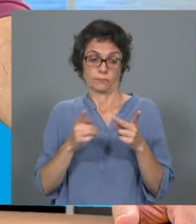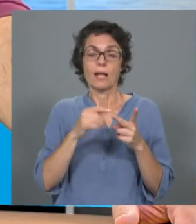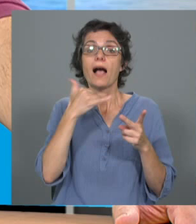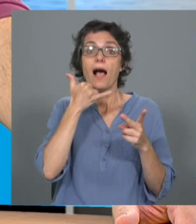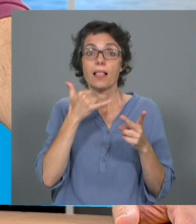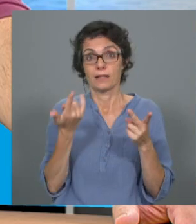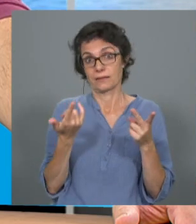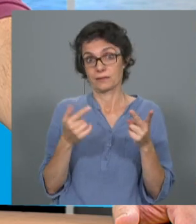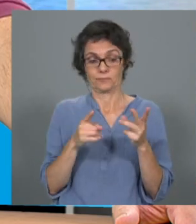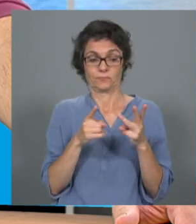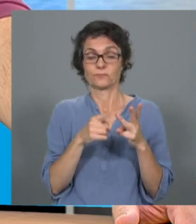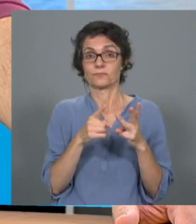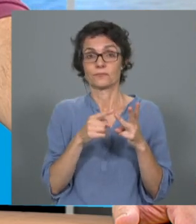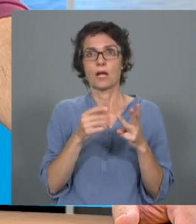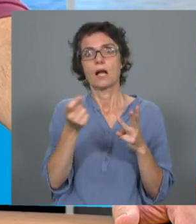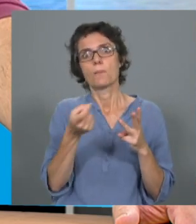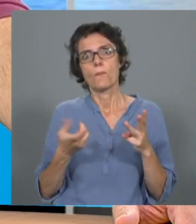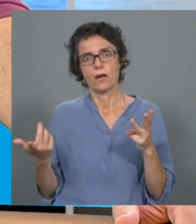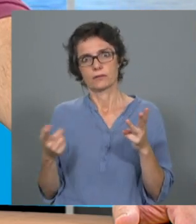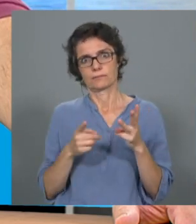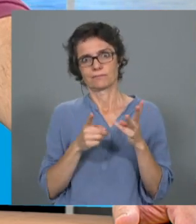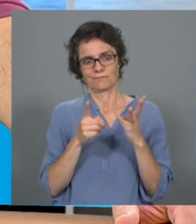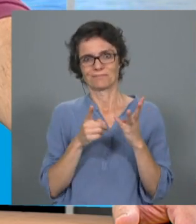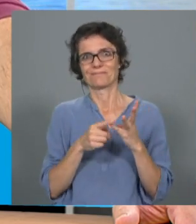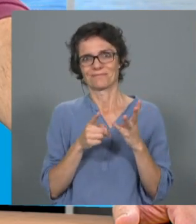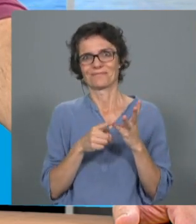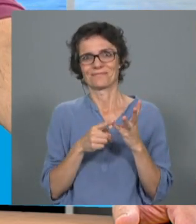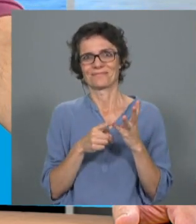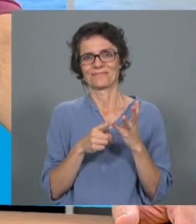Alegria, em segundo lugar. Paz, em terceiro lugar.